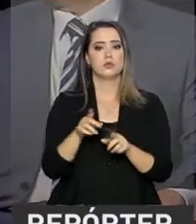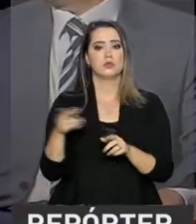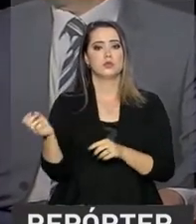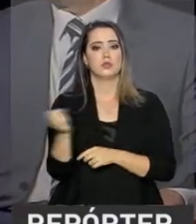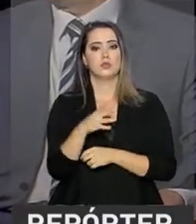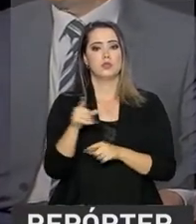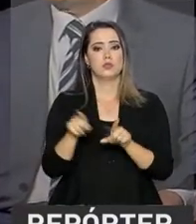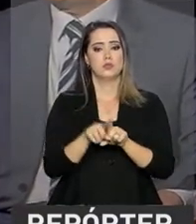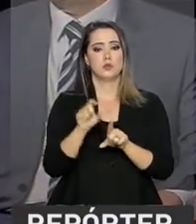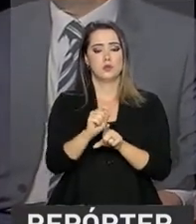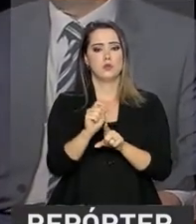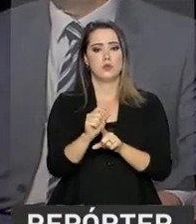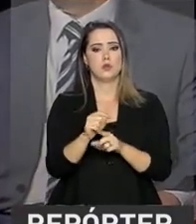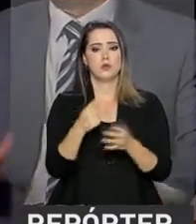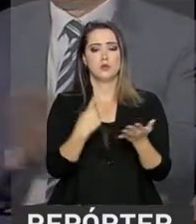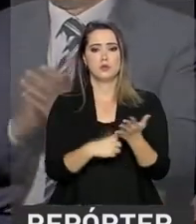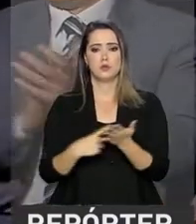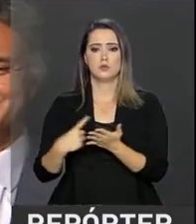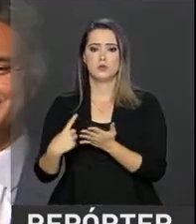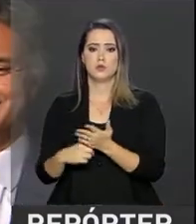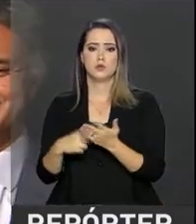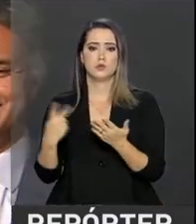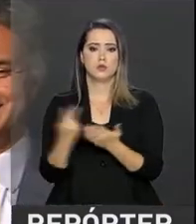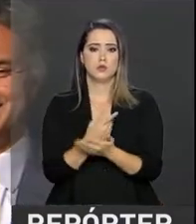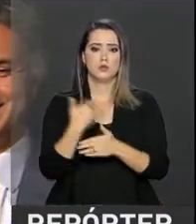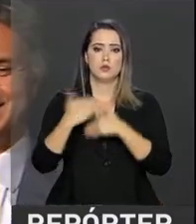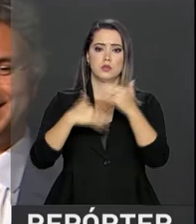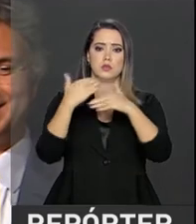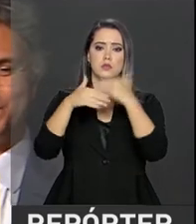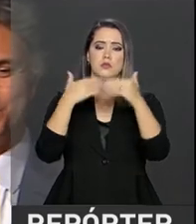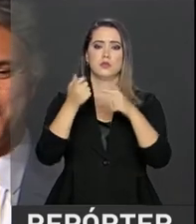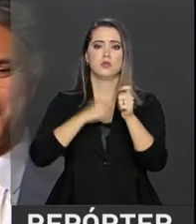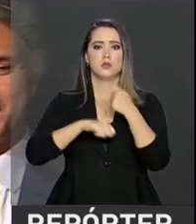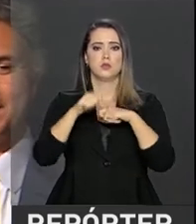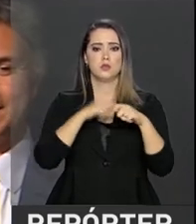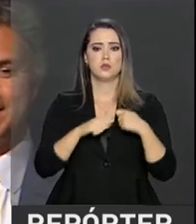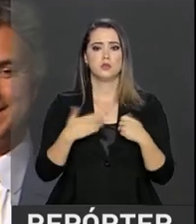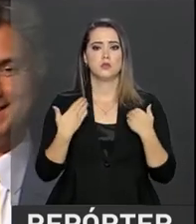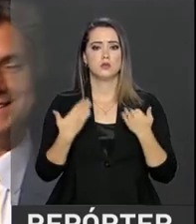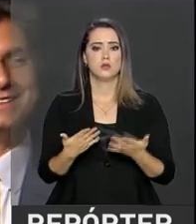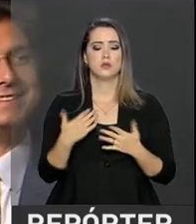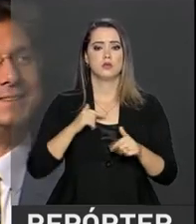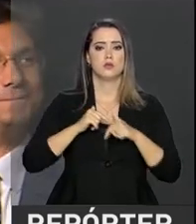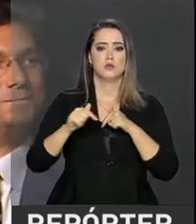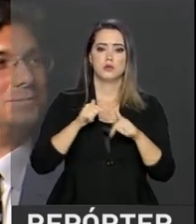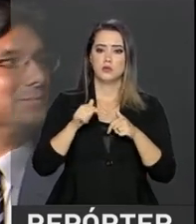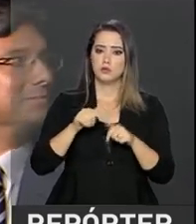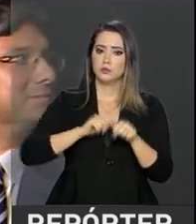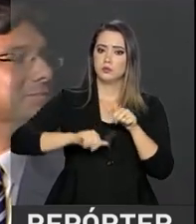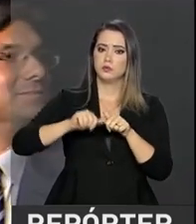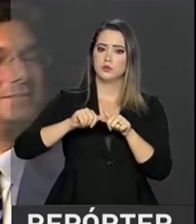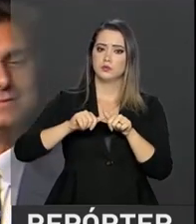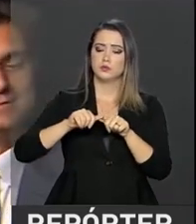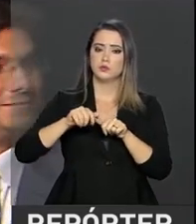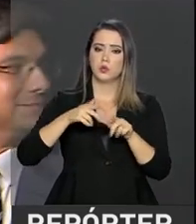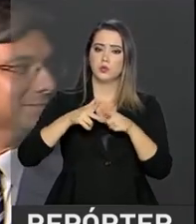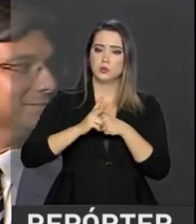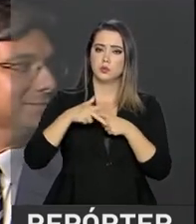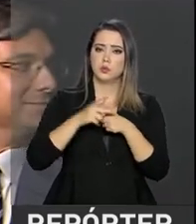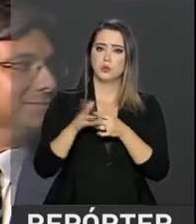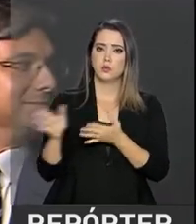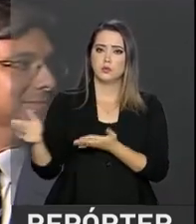governo que fizeram com que a economia voltasse a crescer como por exemplo ações que corrigir o desequilíbrio entre